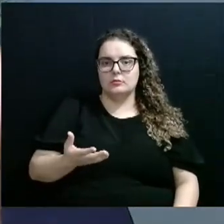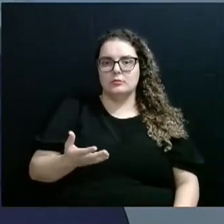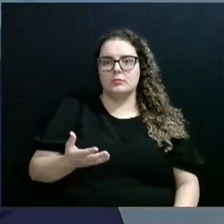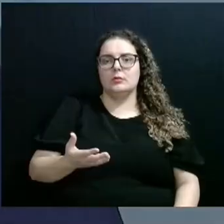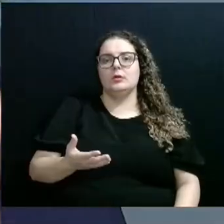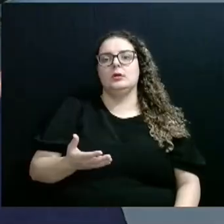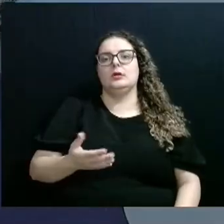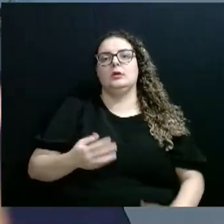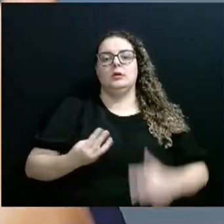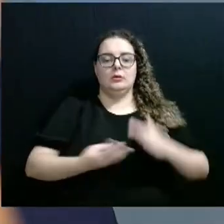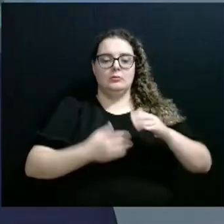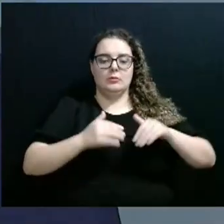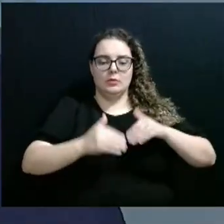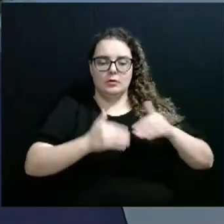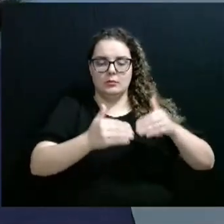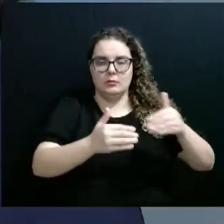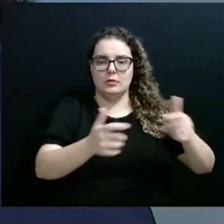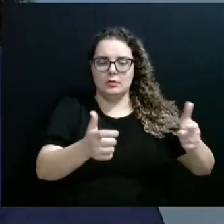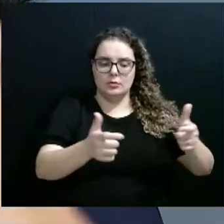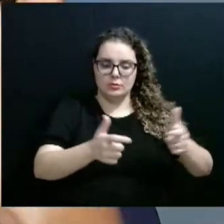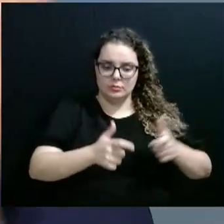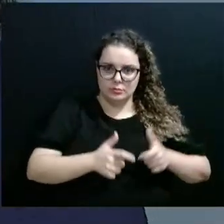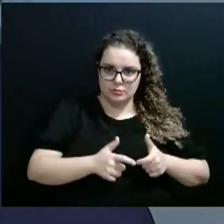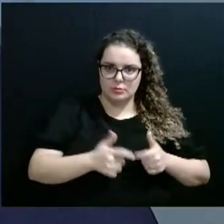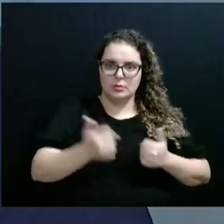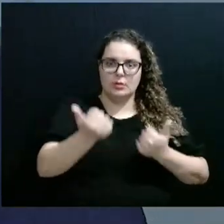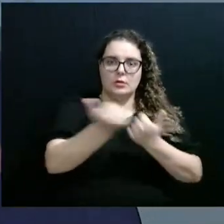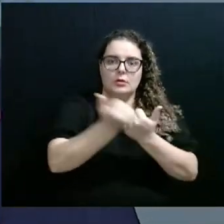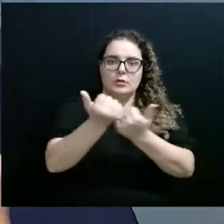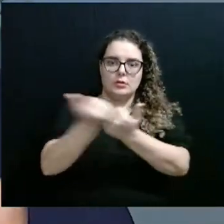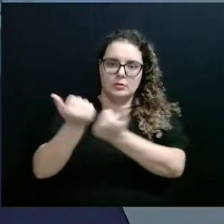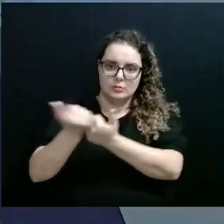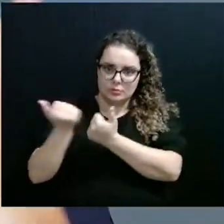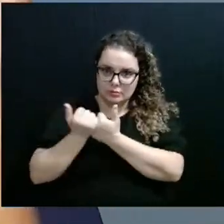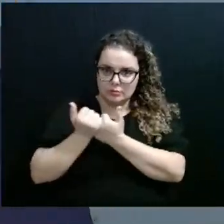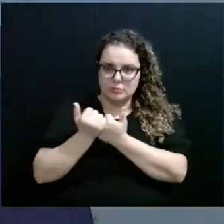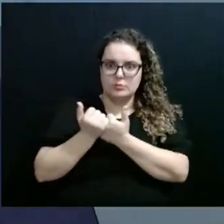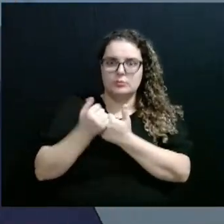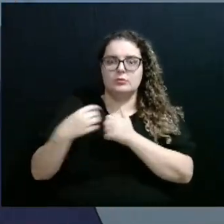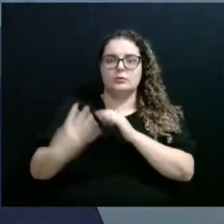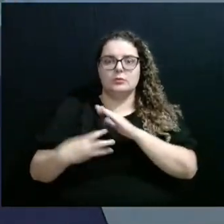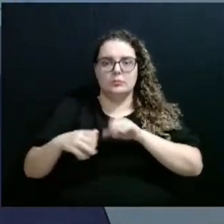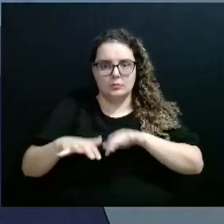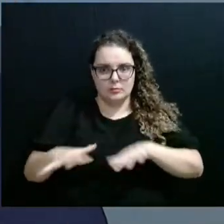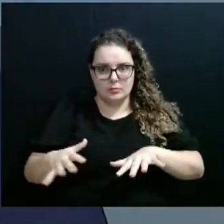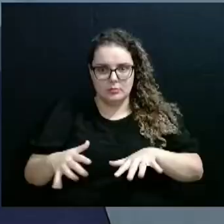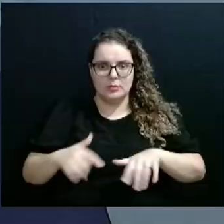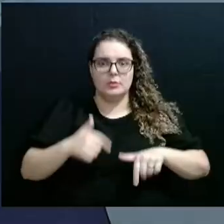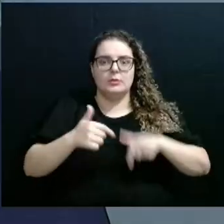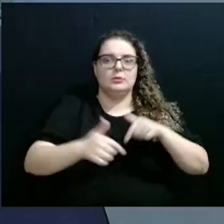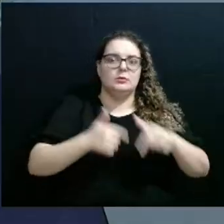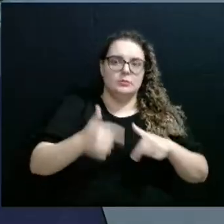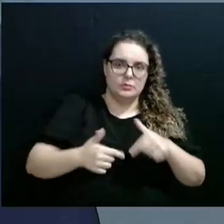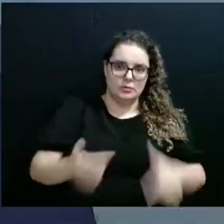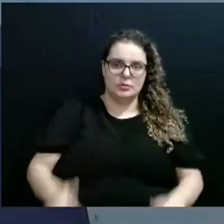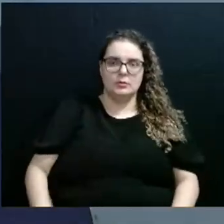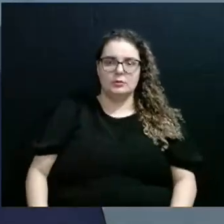terceirização e paulatinamente ir substituindo o trabalho terceirizado por um trabalho que tenha um